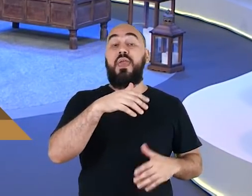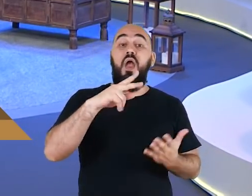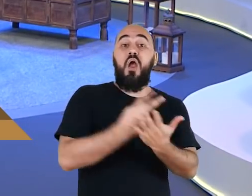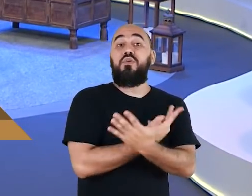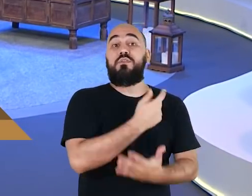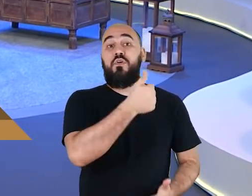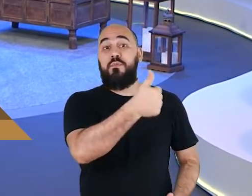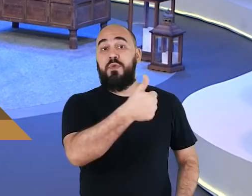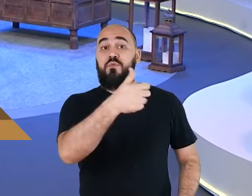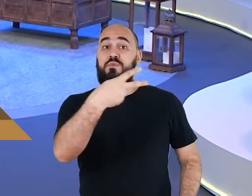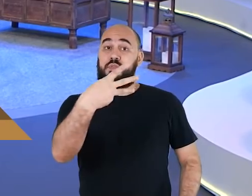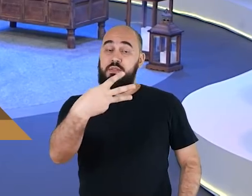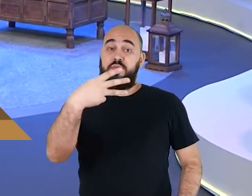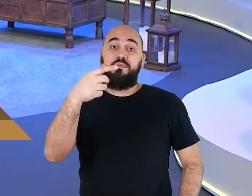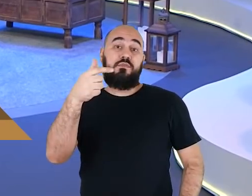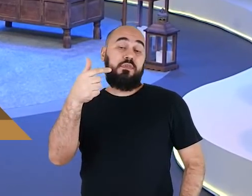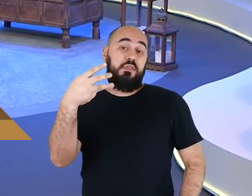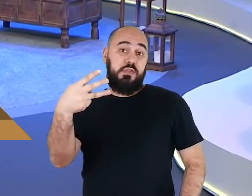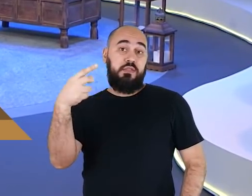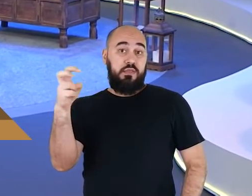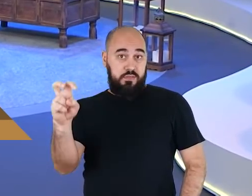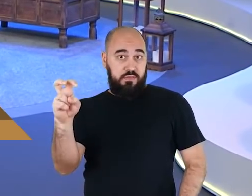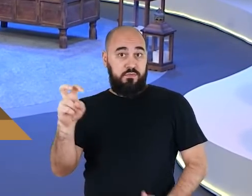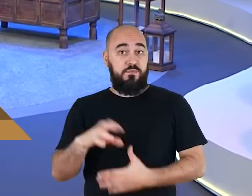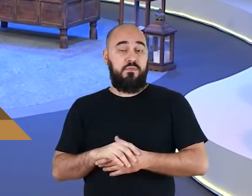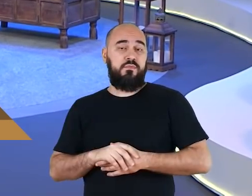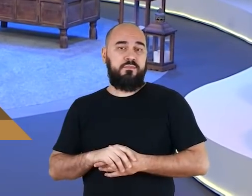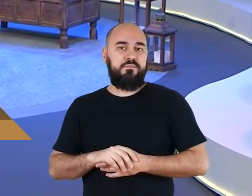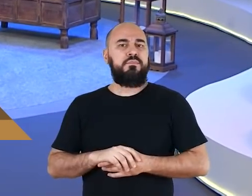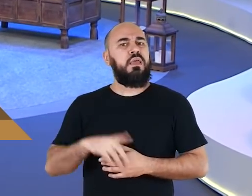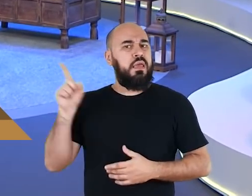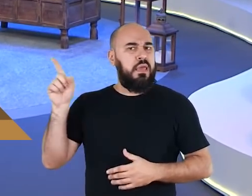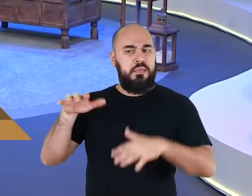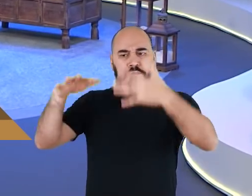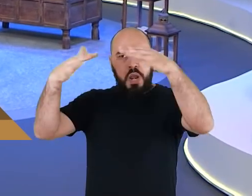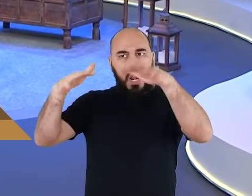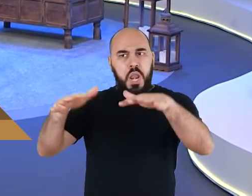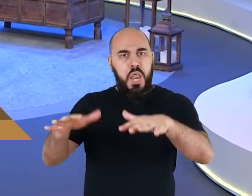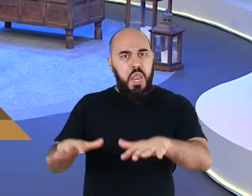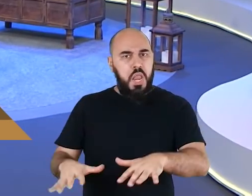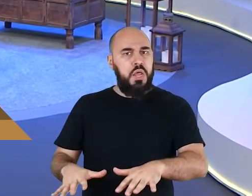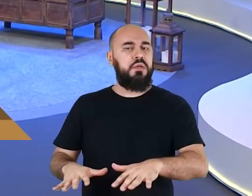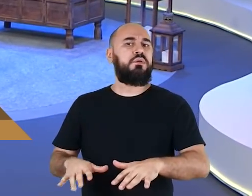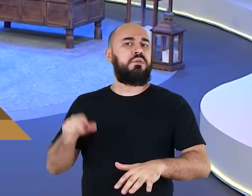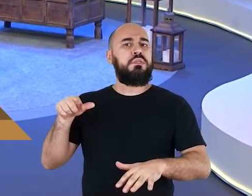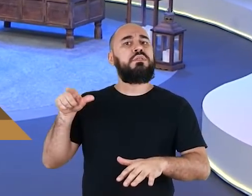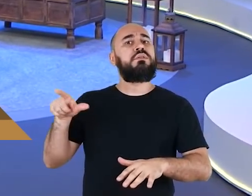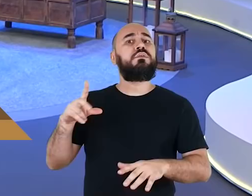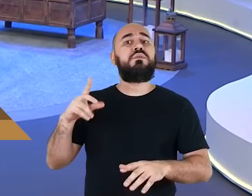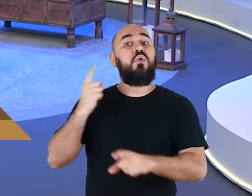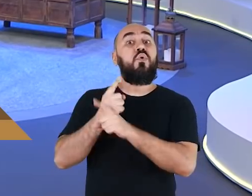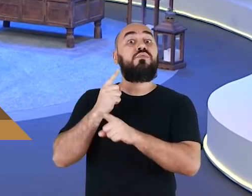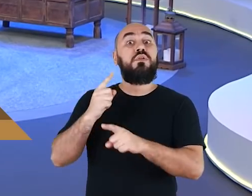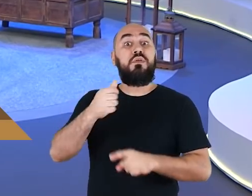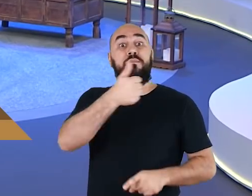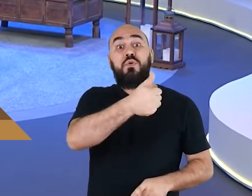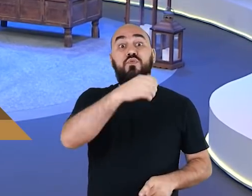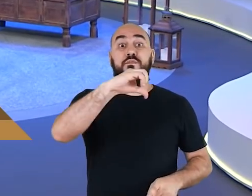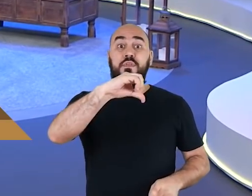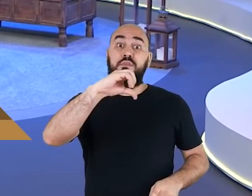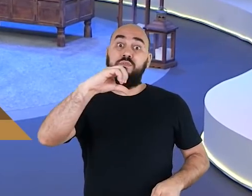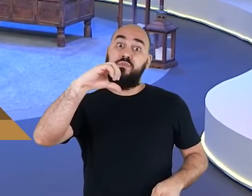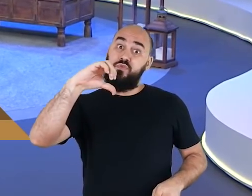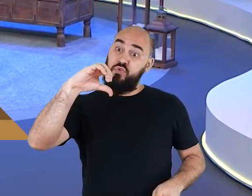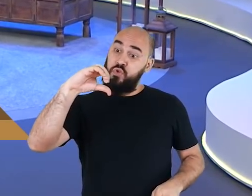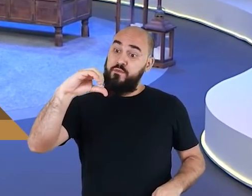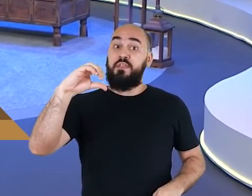1375. E as ruínas do Farol de Alexandria só foram redescobertas em 1994 por